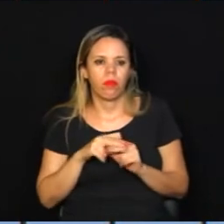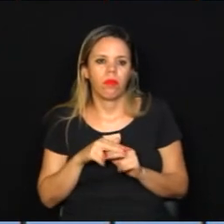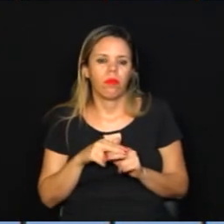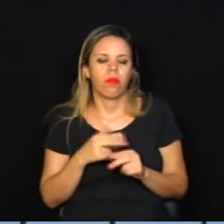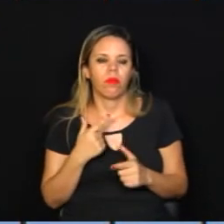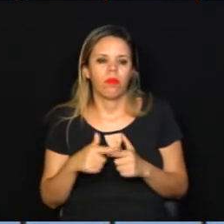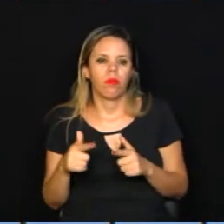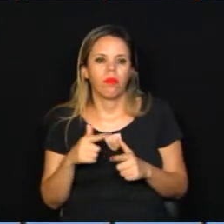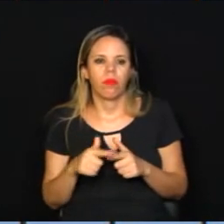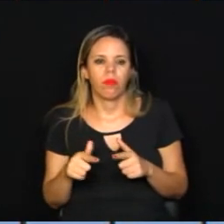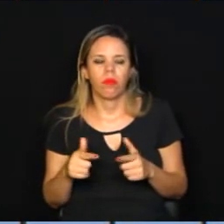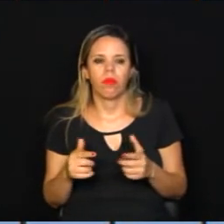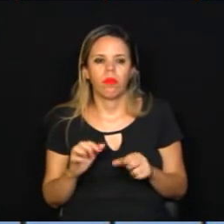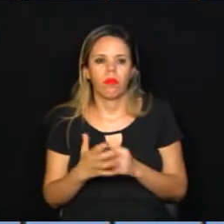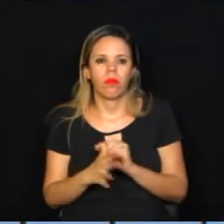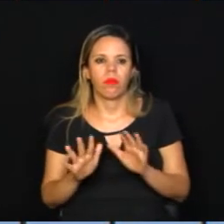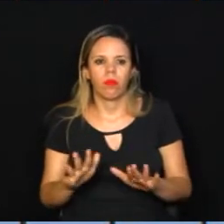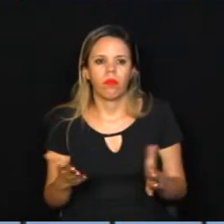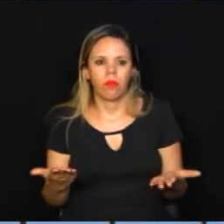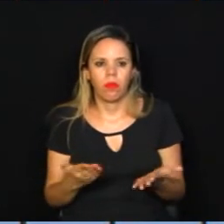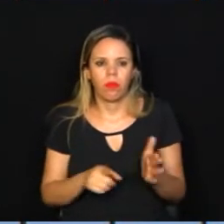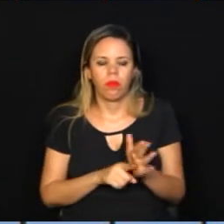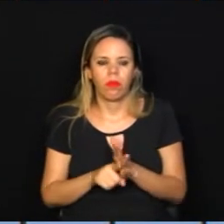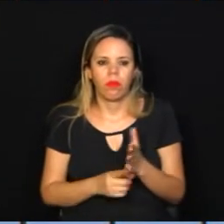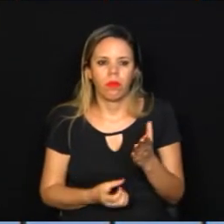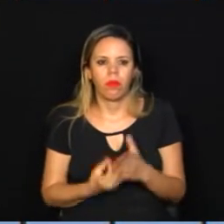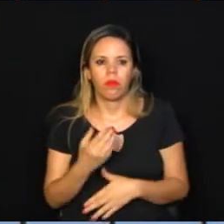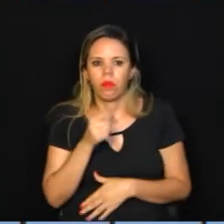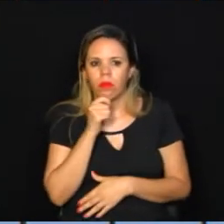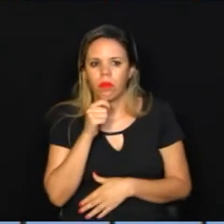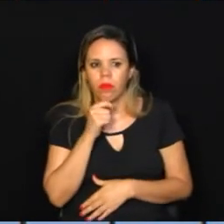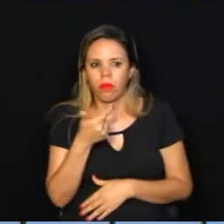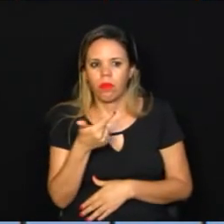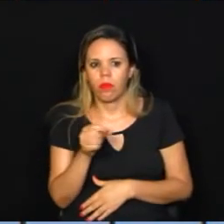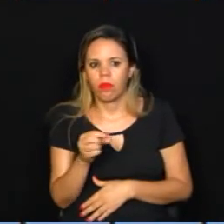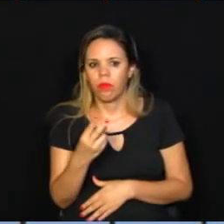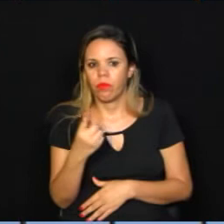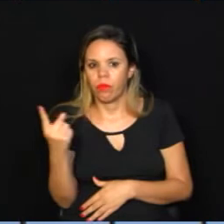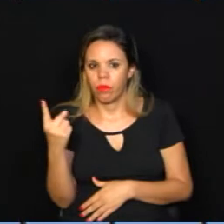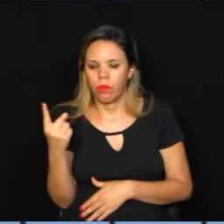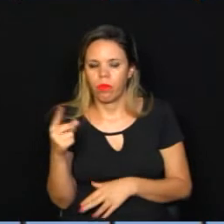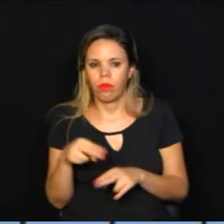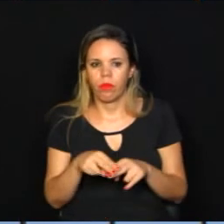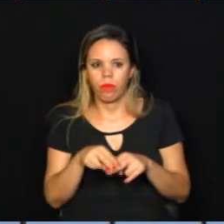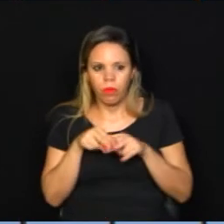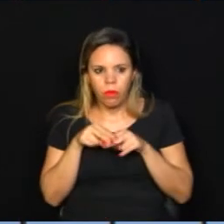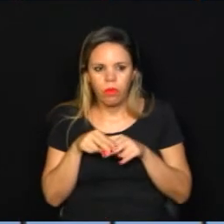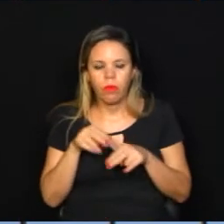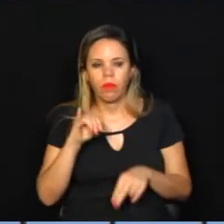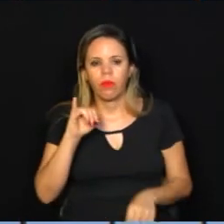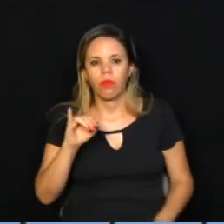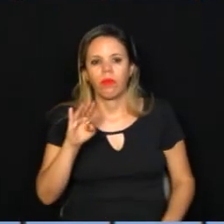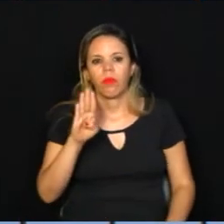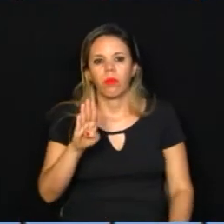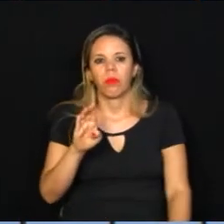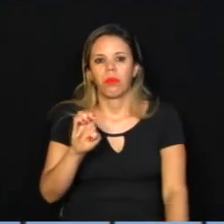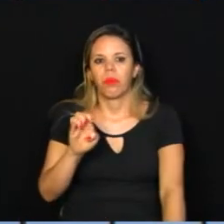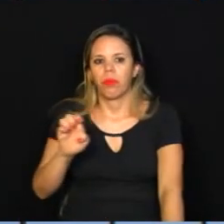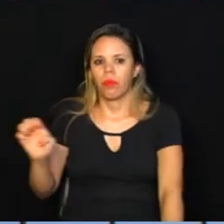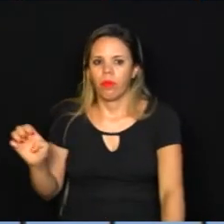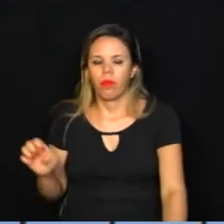auge da pandemia, é que esse censo aconteça ainda em 2021. Por isso, o IBGE